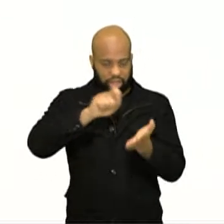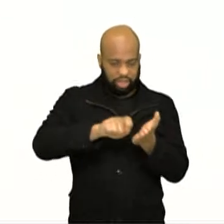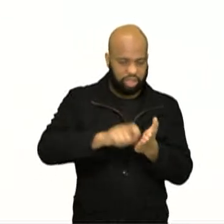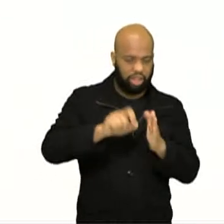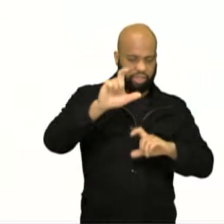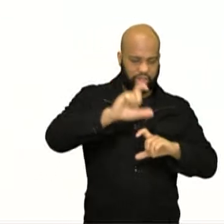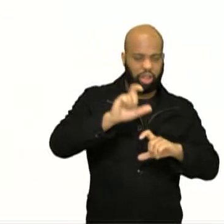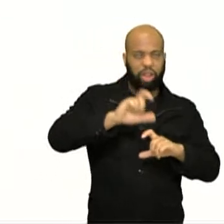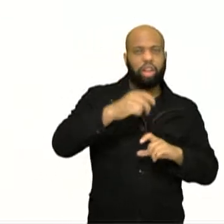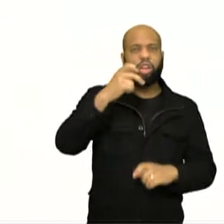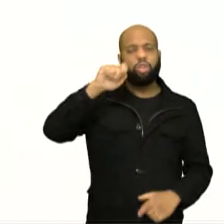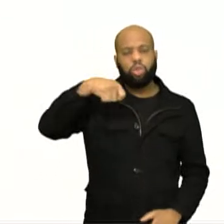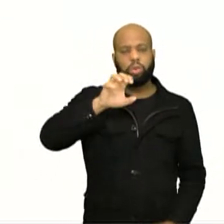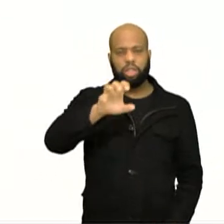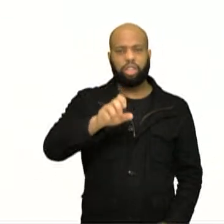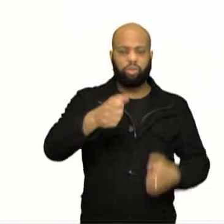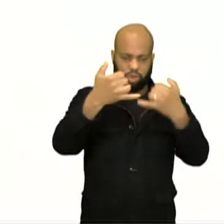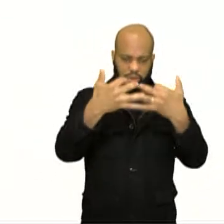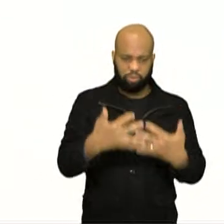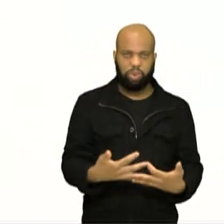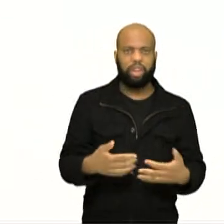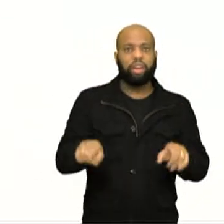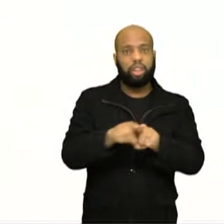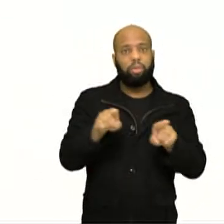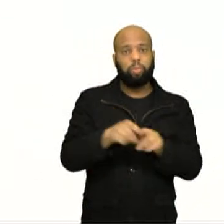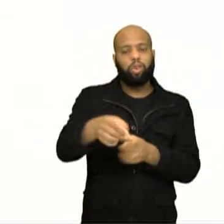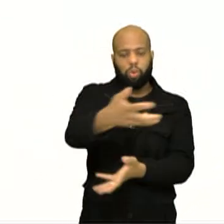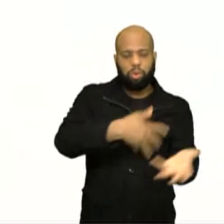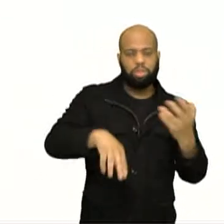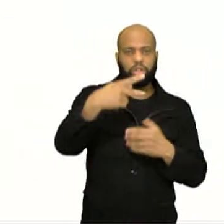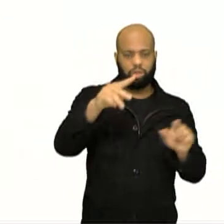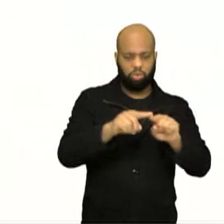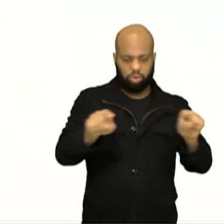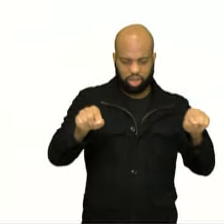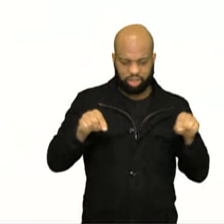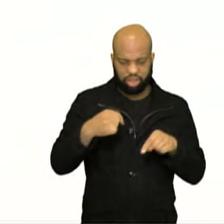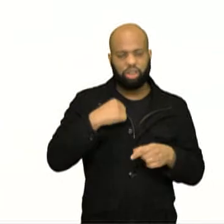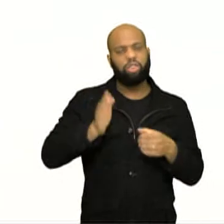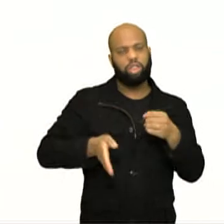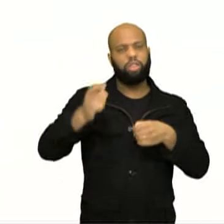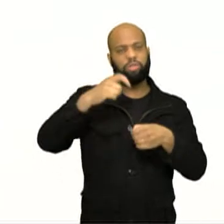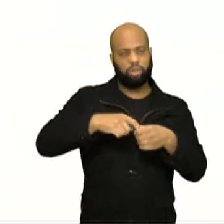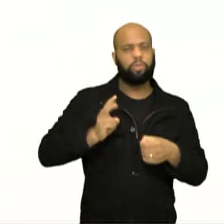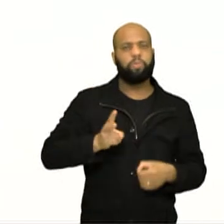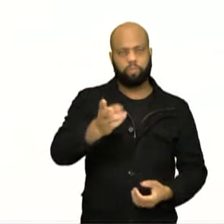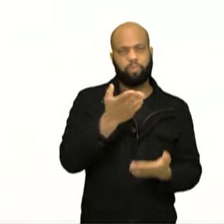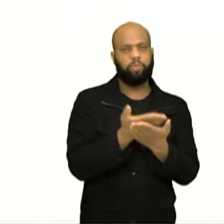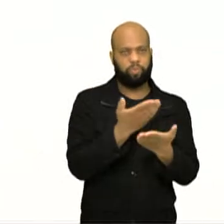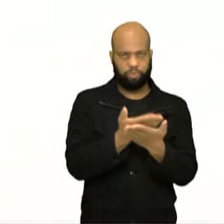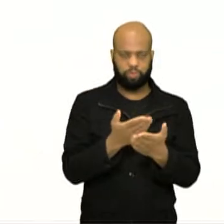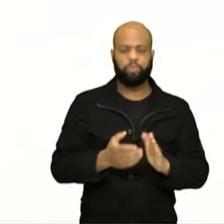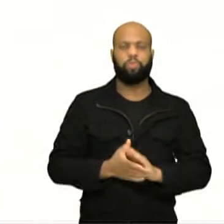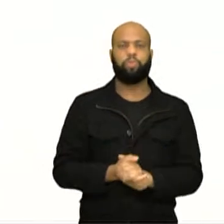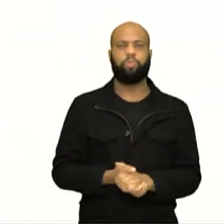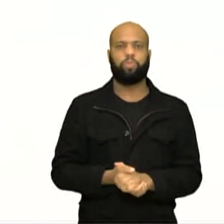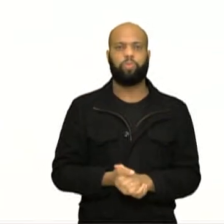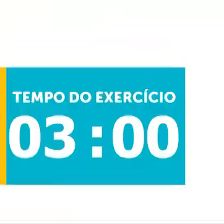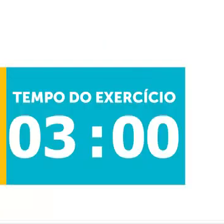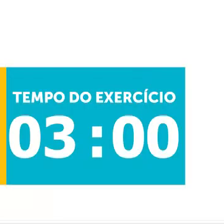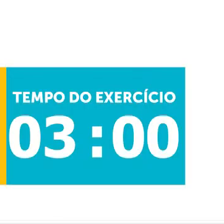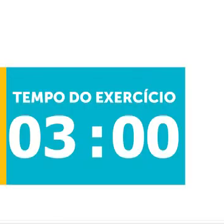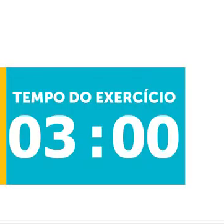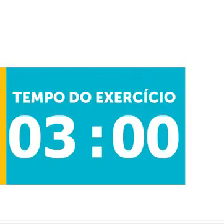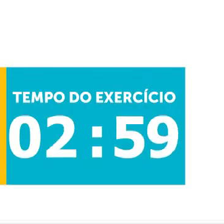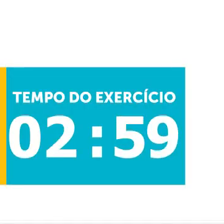textinho sobre isso, comente com a sua turma também. Daqui a pouco retornamos para dar continuidade a essa reflexão.